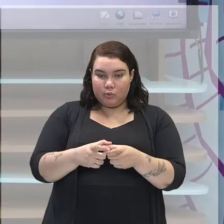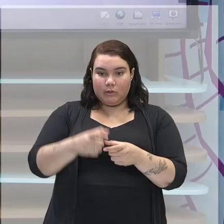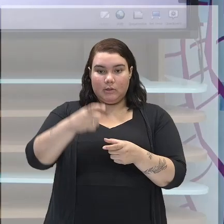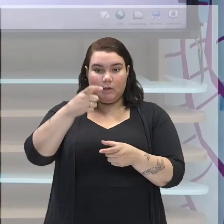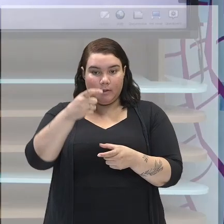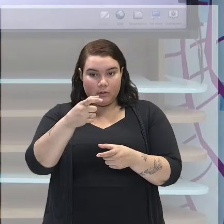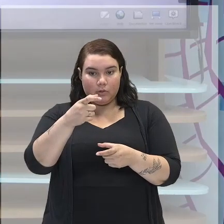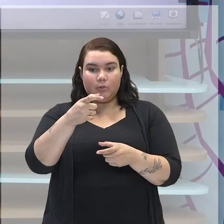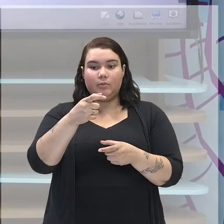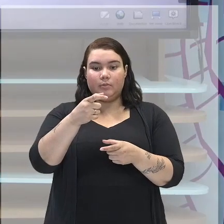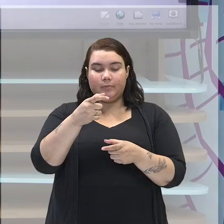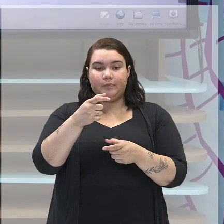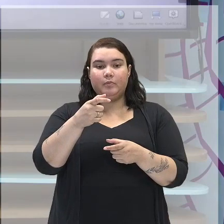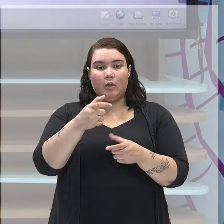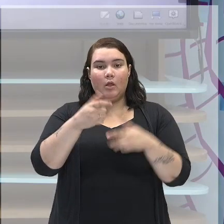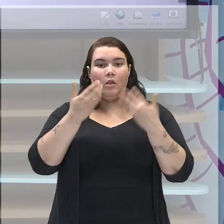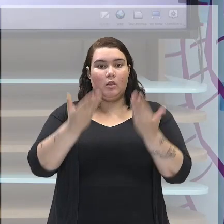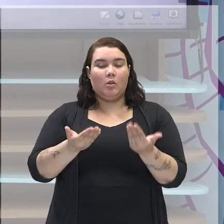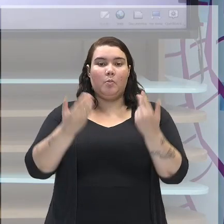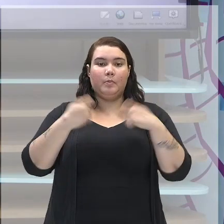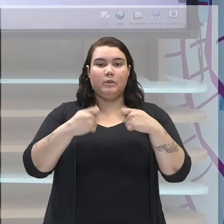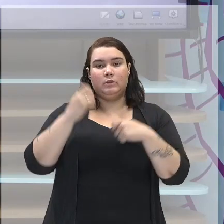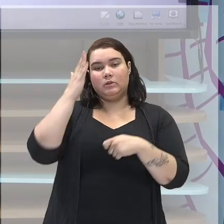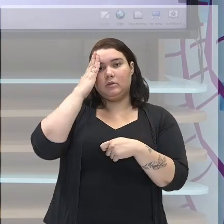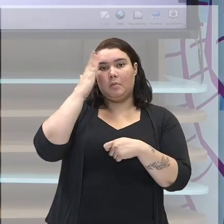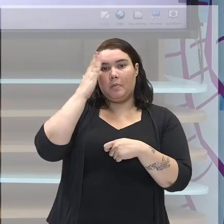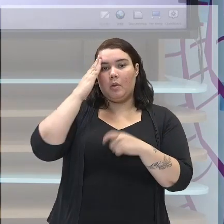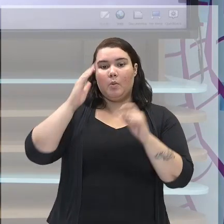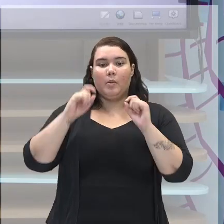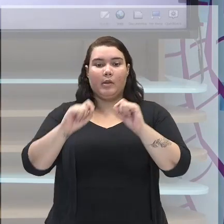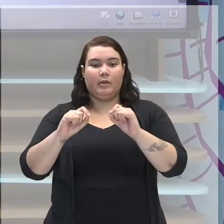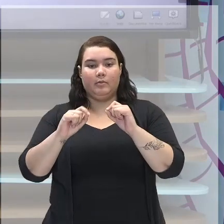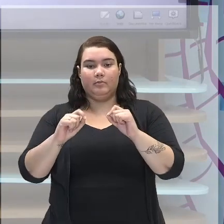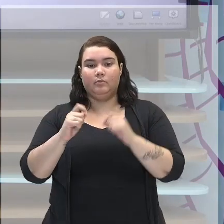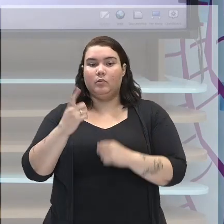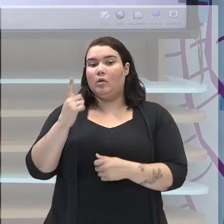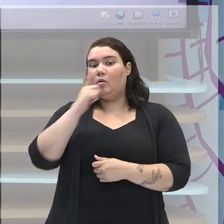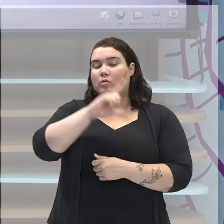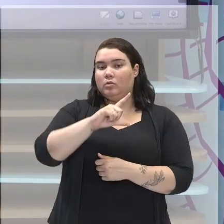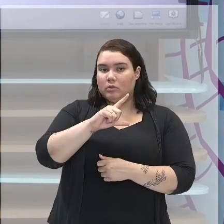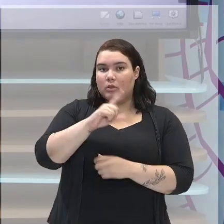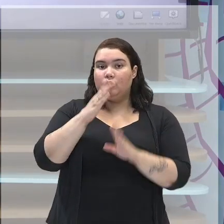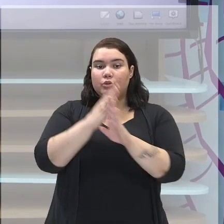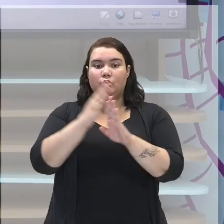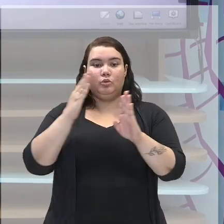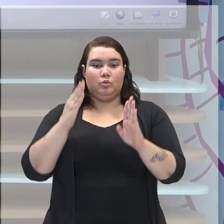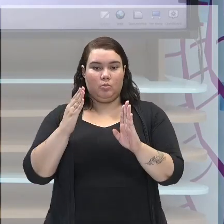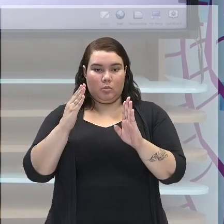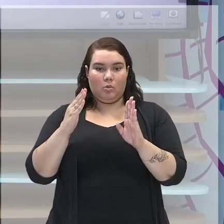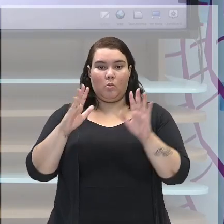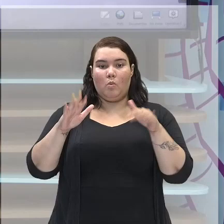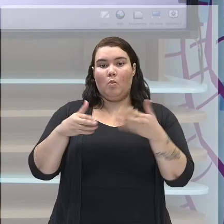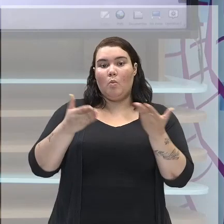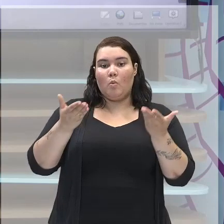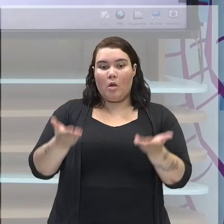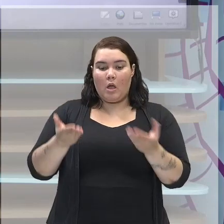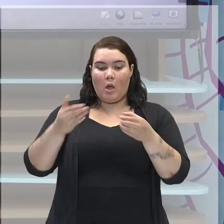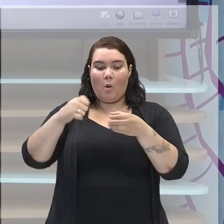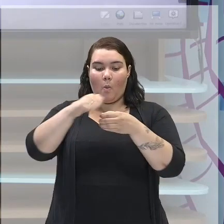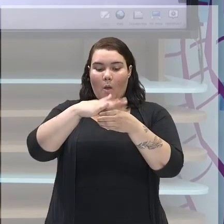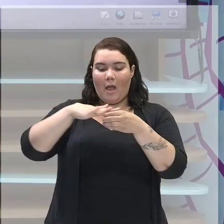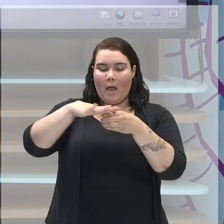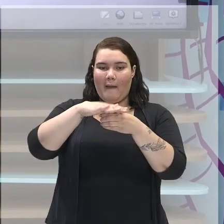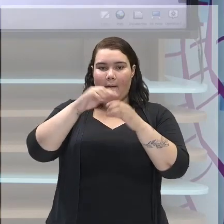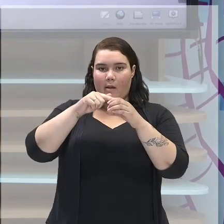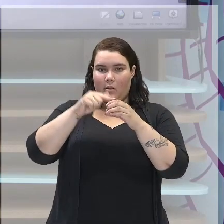cilindro, basta que você consiga exatamente identificar qual é a área da